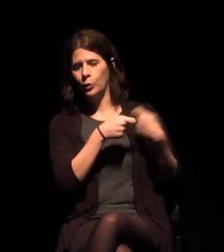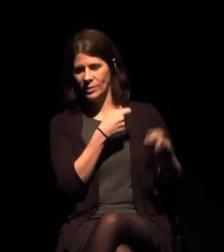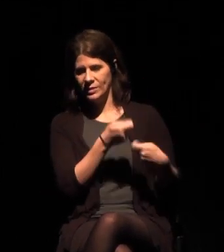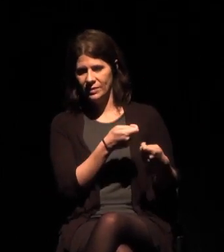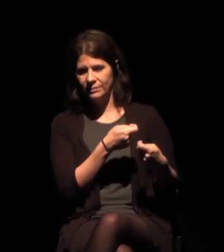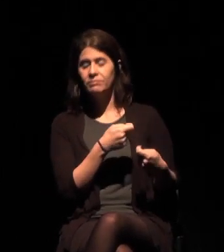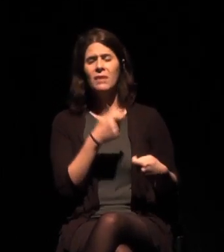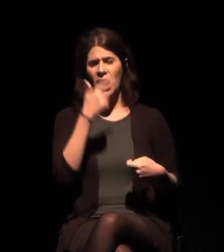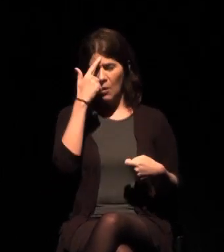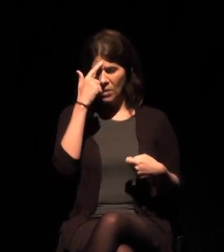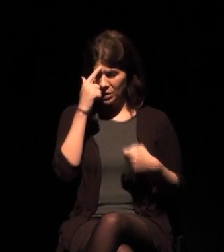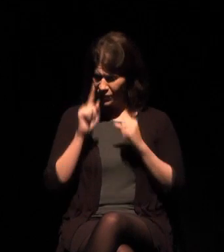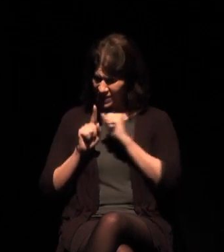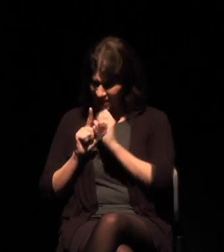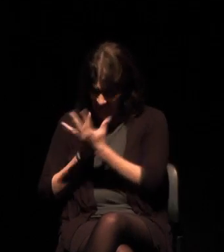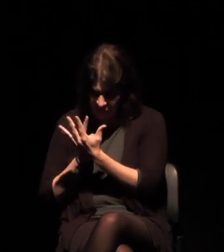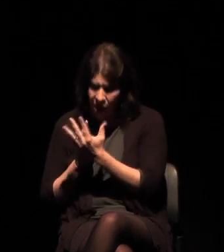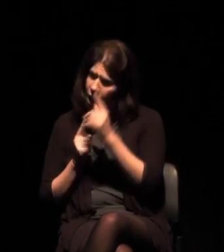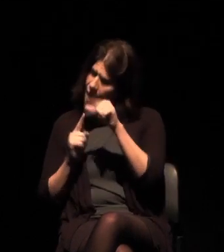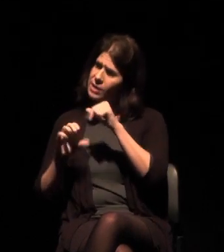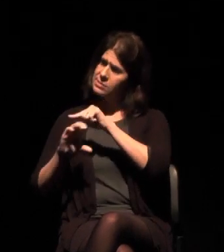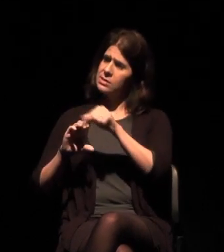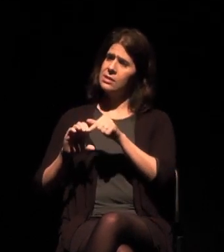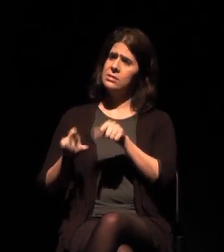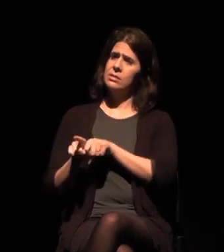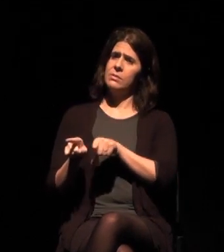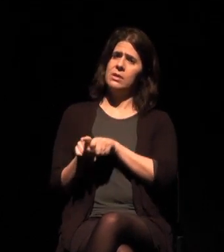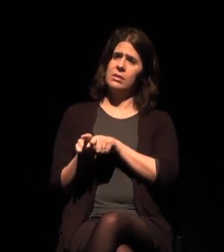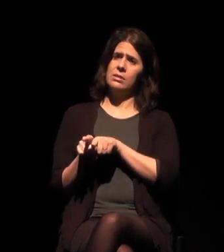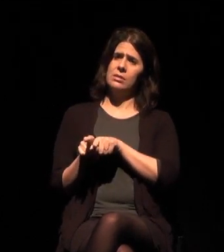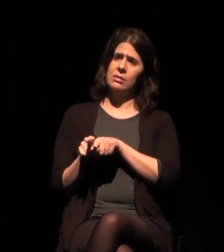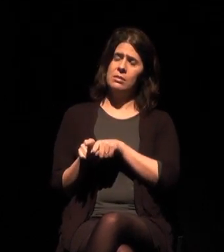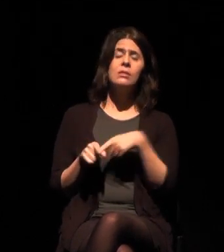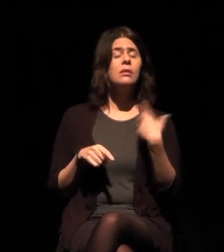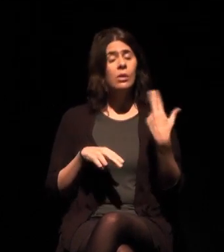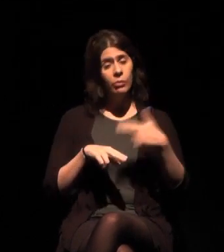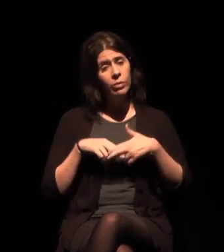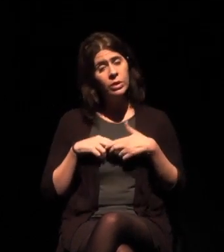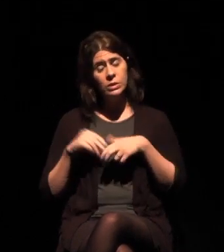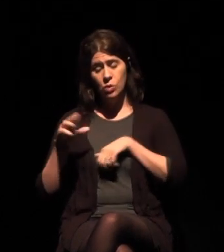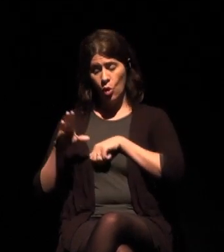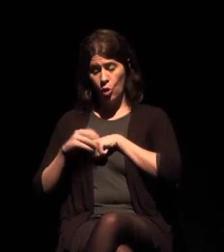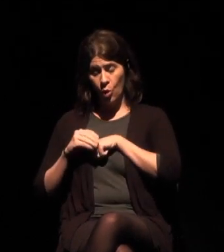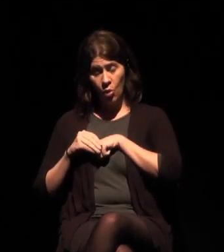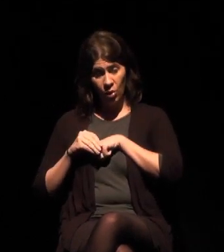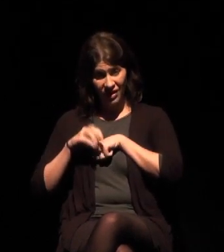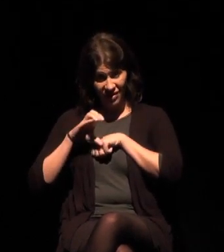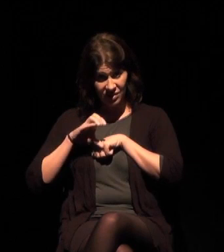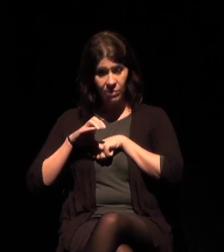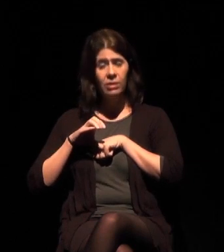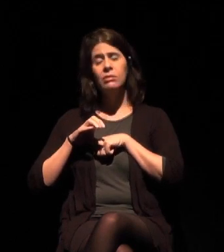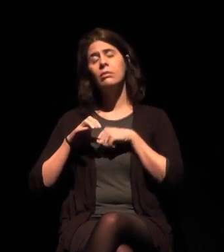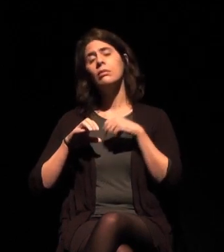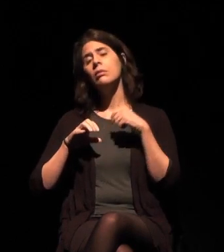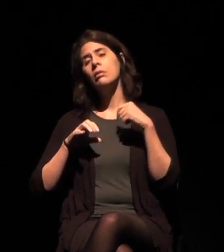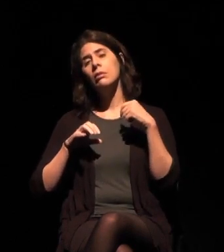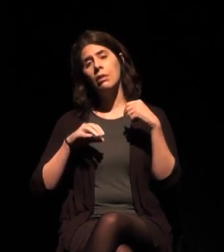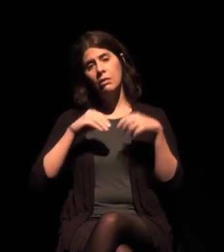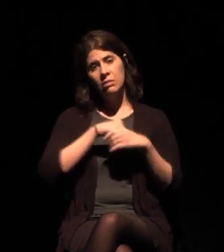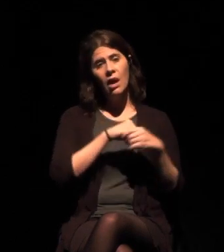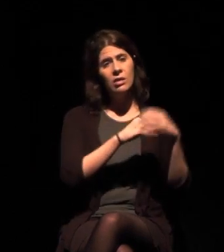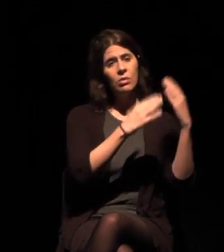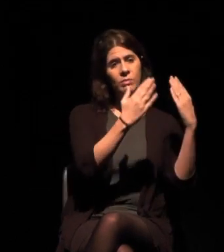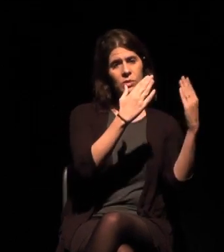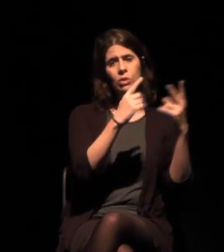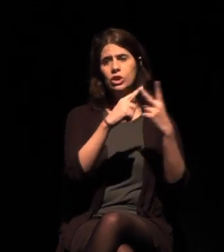se acham que a gestão é de outra ordem tem conhecimento que eu diria que tem produzido na cirurgia na psicologia na